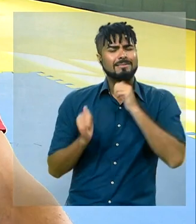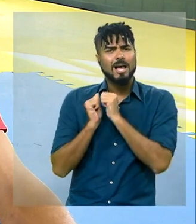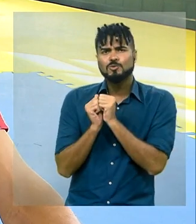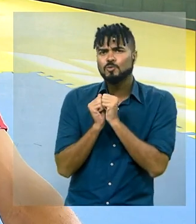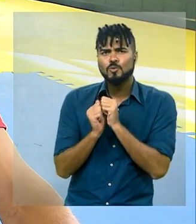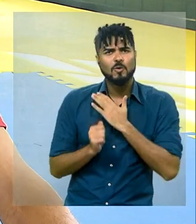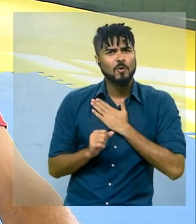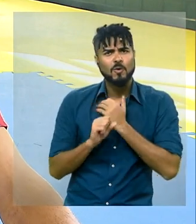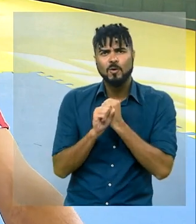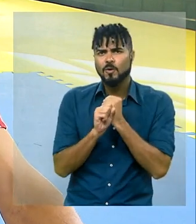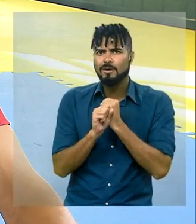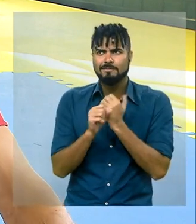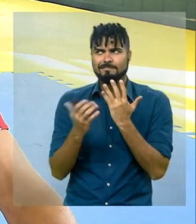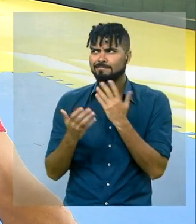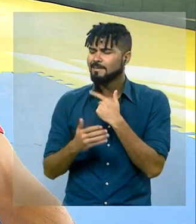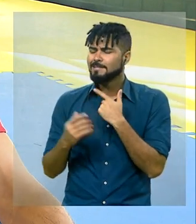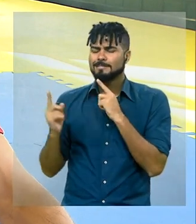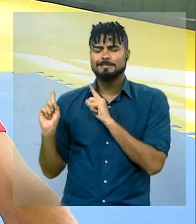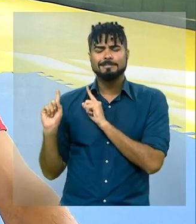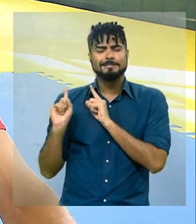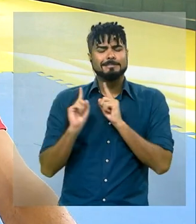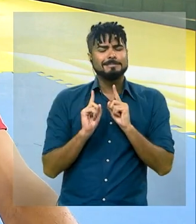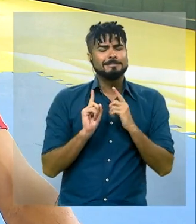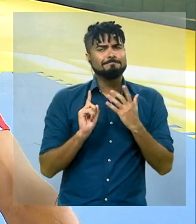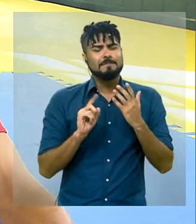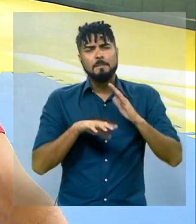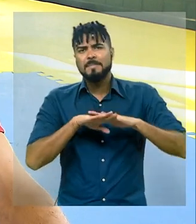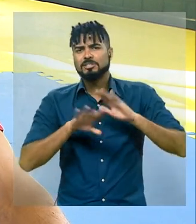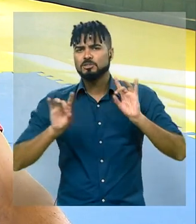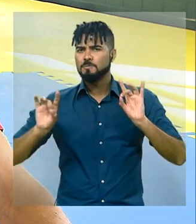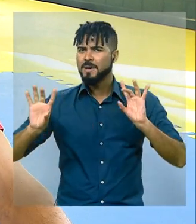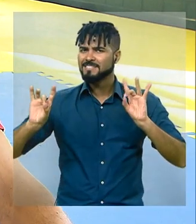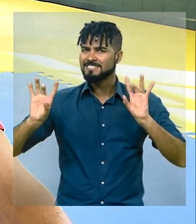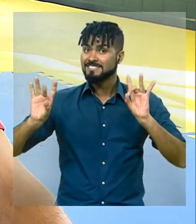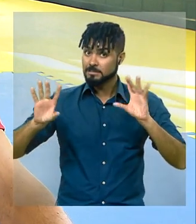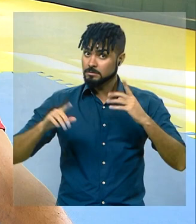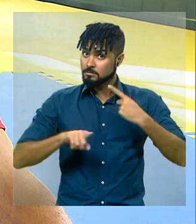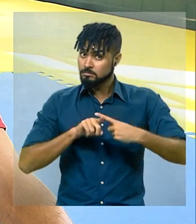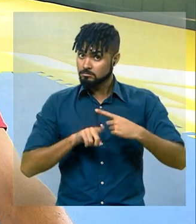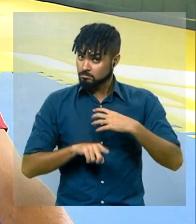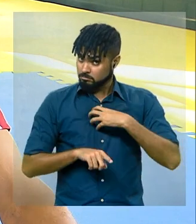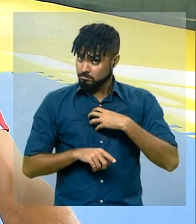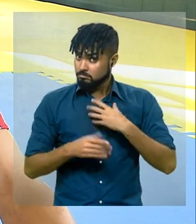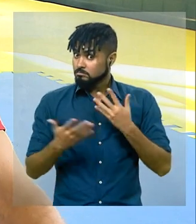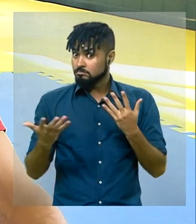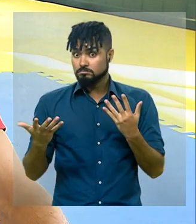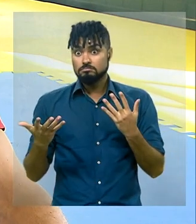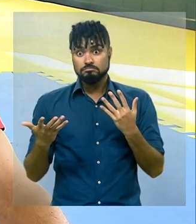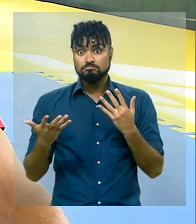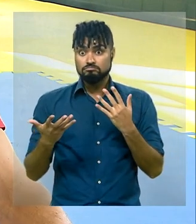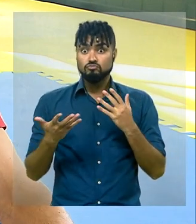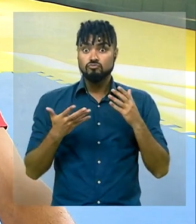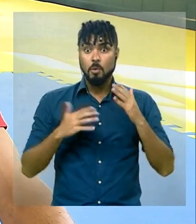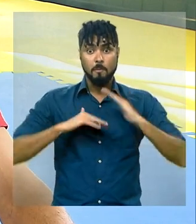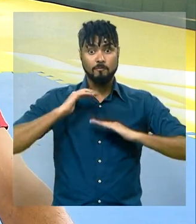nessa caminhada, acho que torna isso muito mais especial, assim, porque a gente está no mesmo